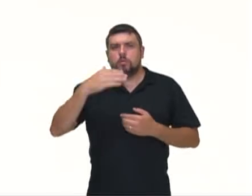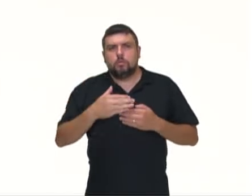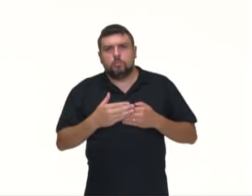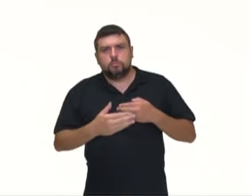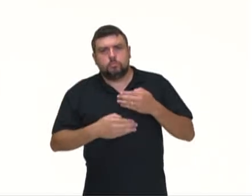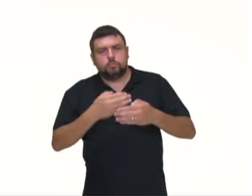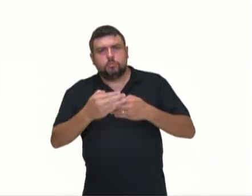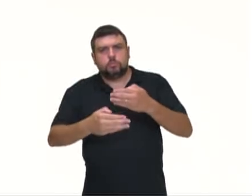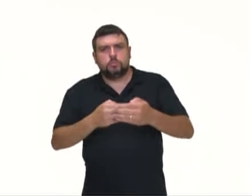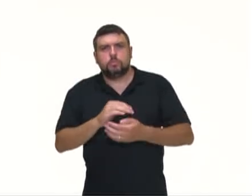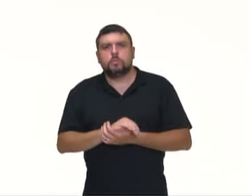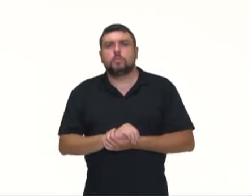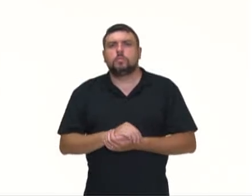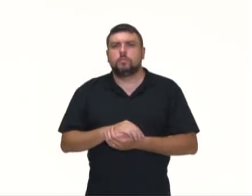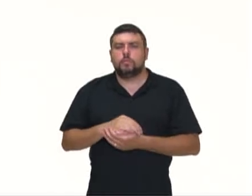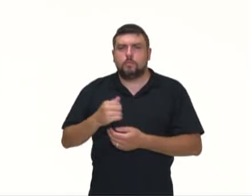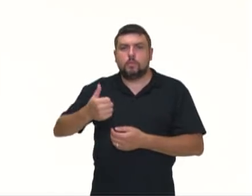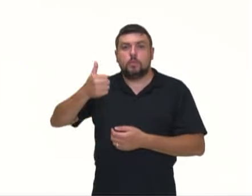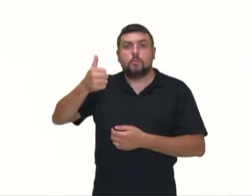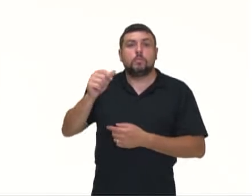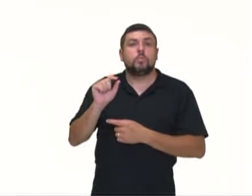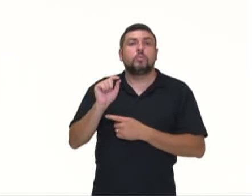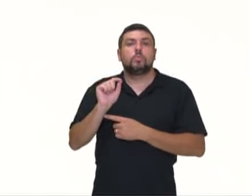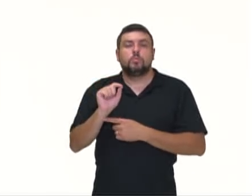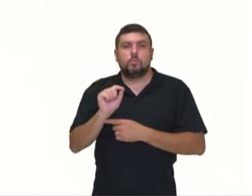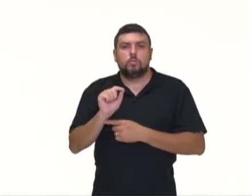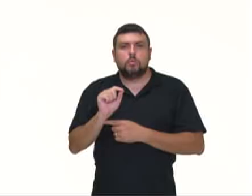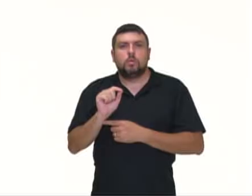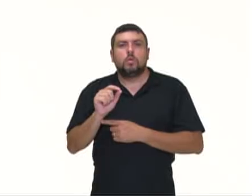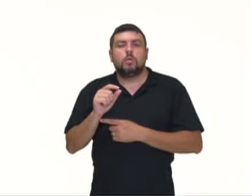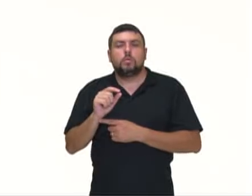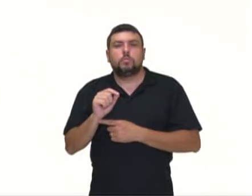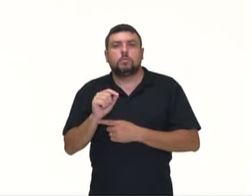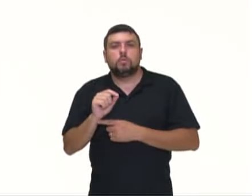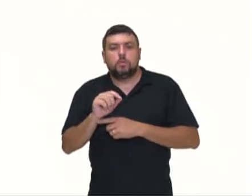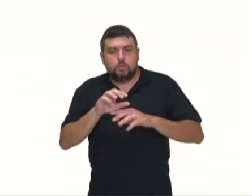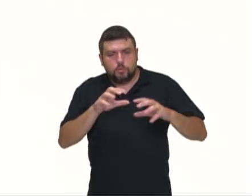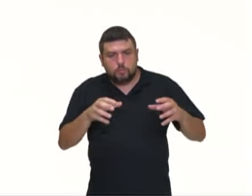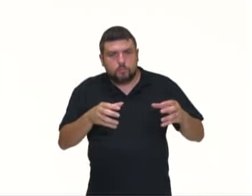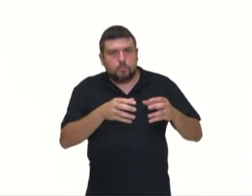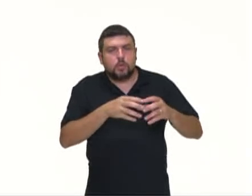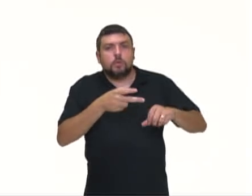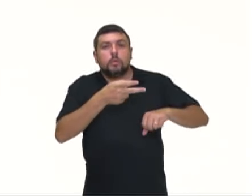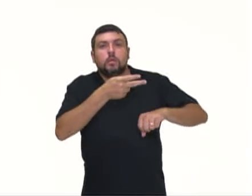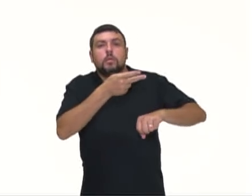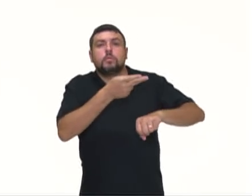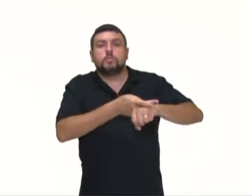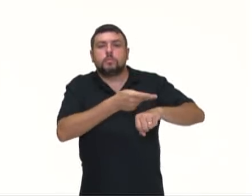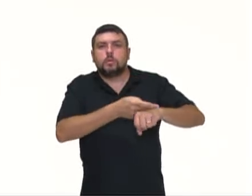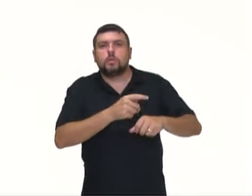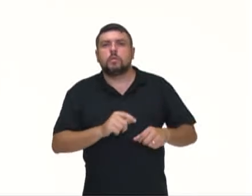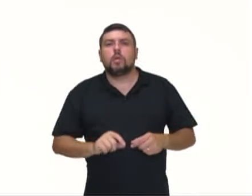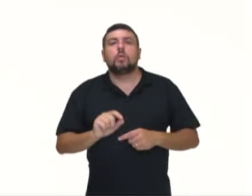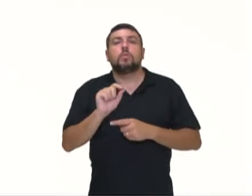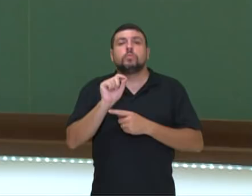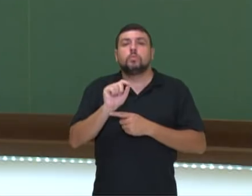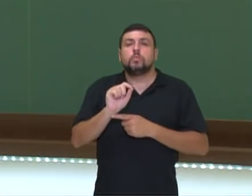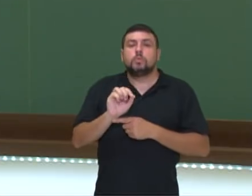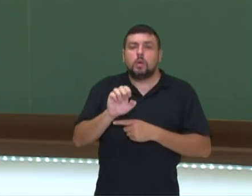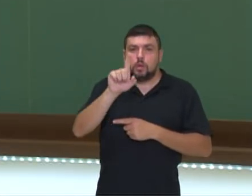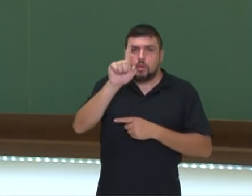o primeiro resultado que teve foi o que a gente chama de gerações de prata, que foi, né, a nossa primeira conquista